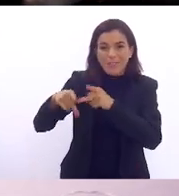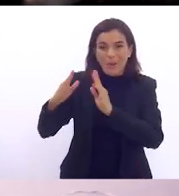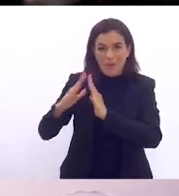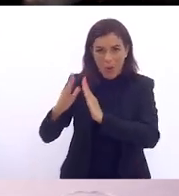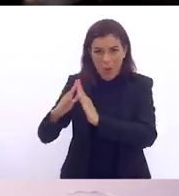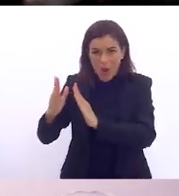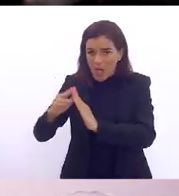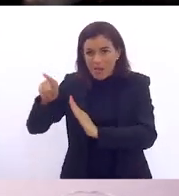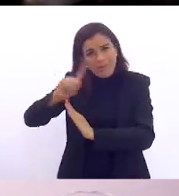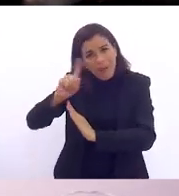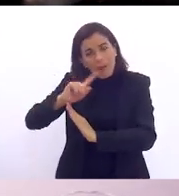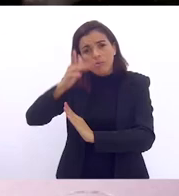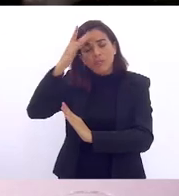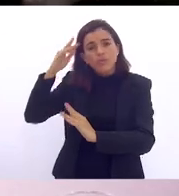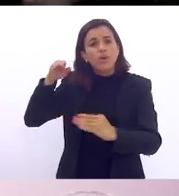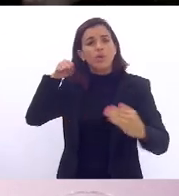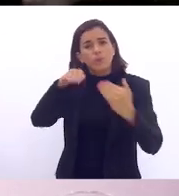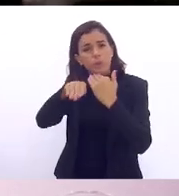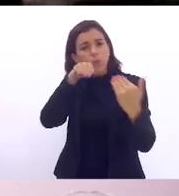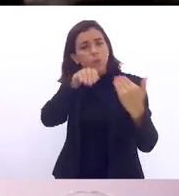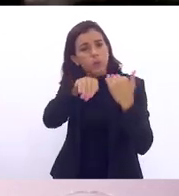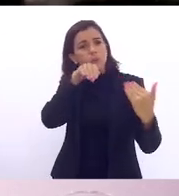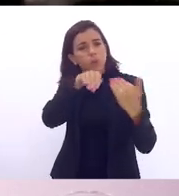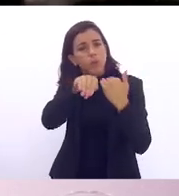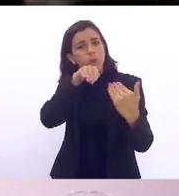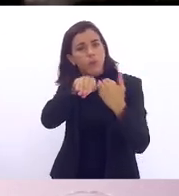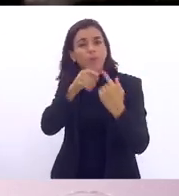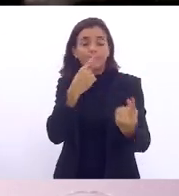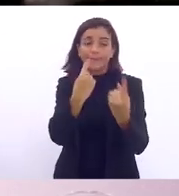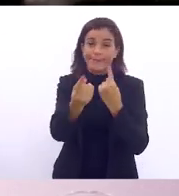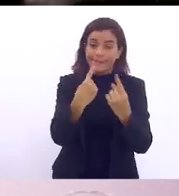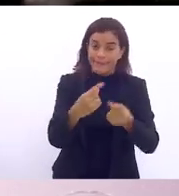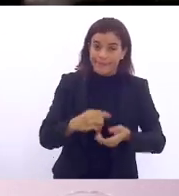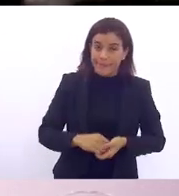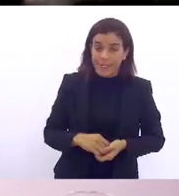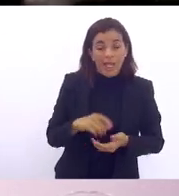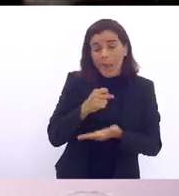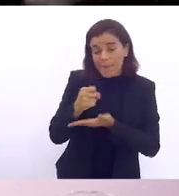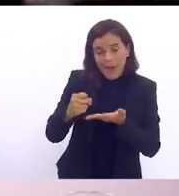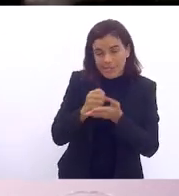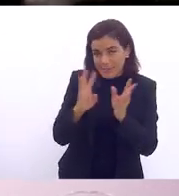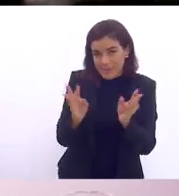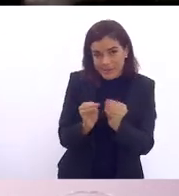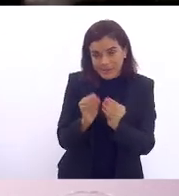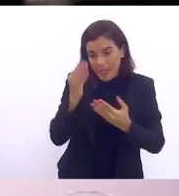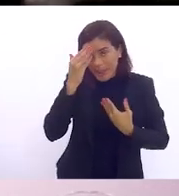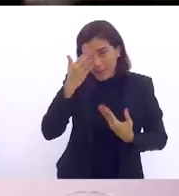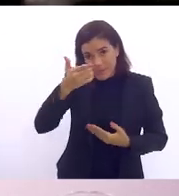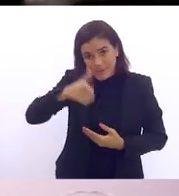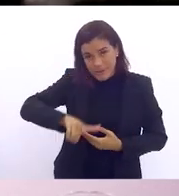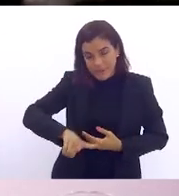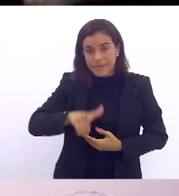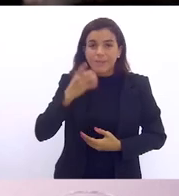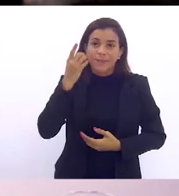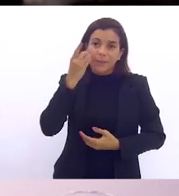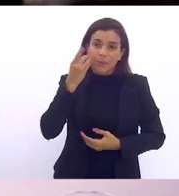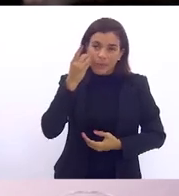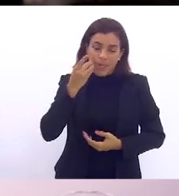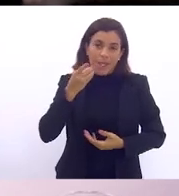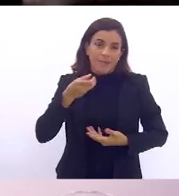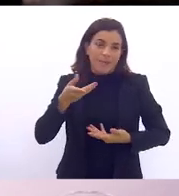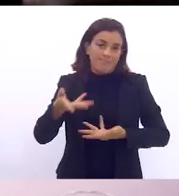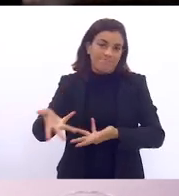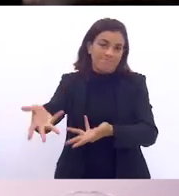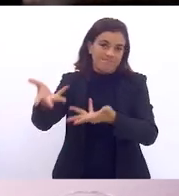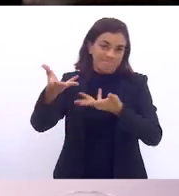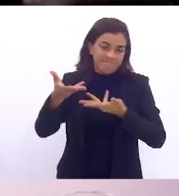transitarem transito em transitarem pela rodovia então basicamente era isso que eu gostaria de dizer eu agradeço novamente deputada o convite